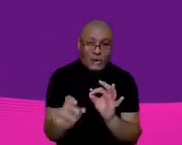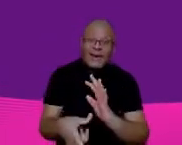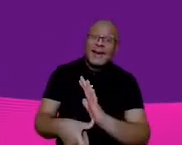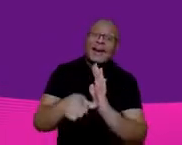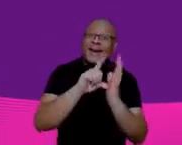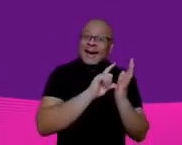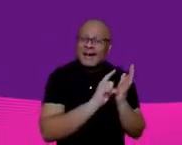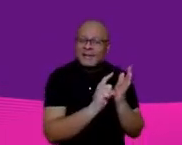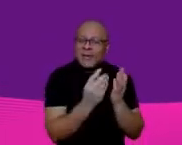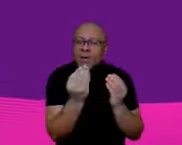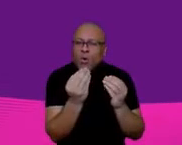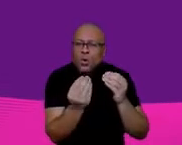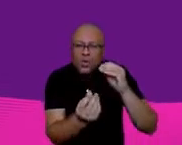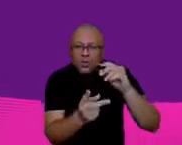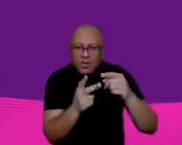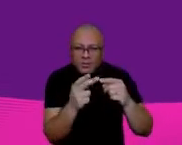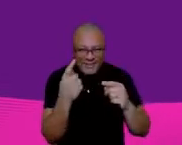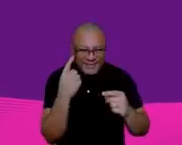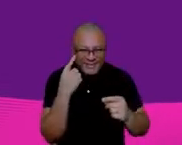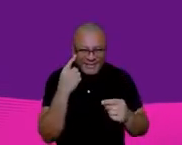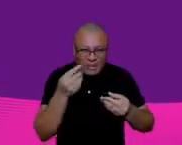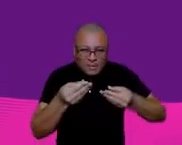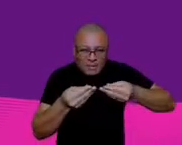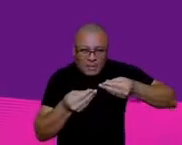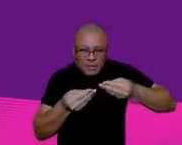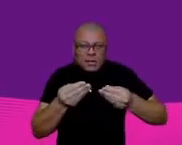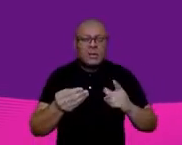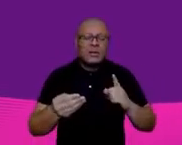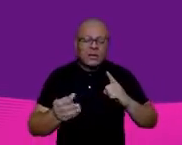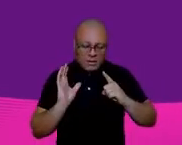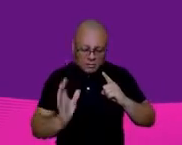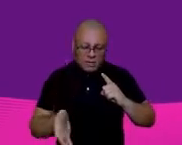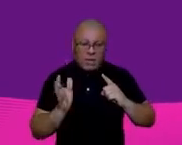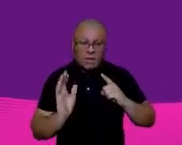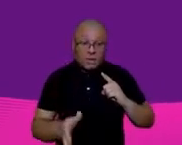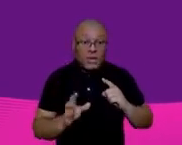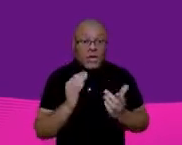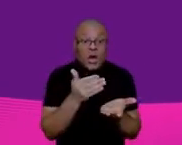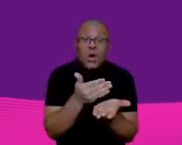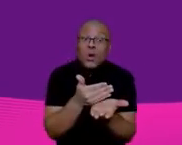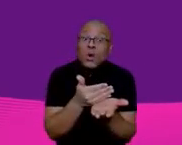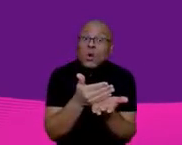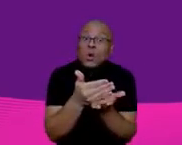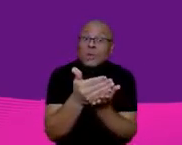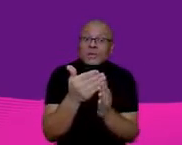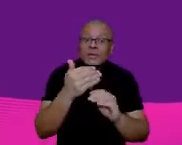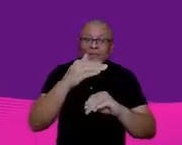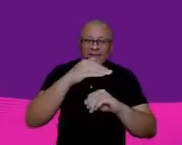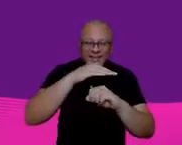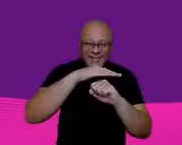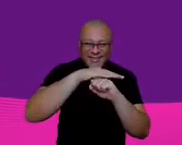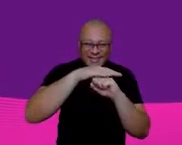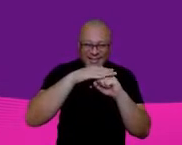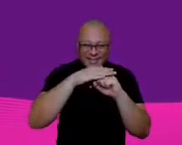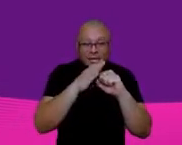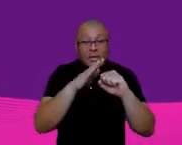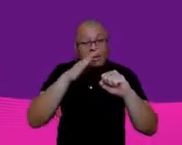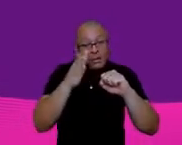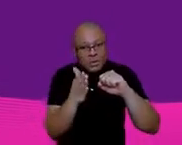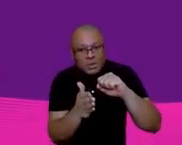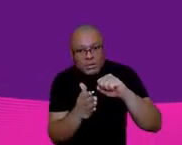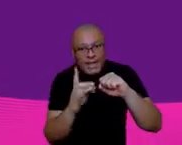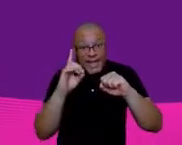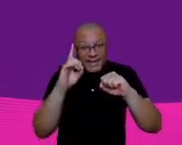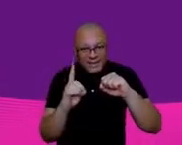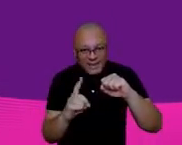Vejam a quantidade de flexão que nós já temos. Sempre começamos na parte superior, aqui à direita, e depois seguimos aqui.